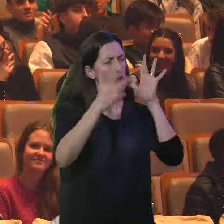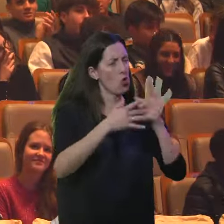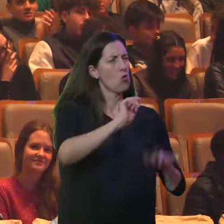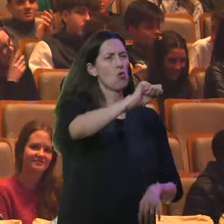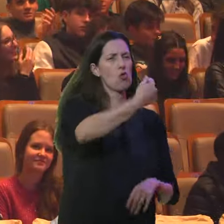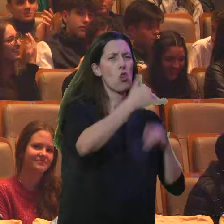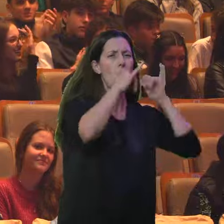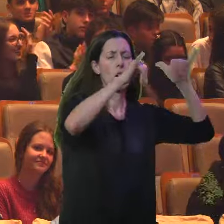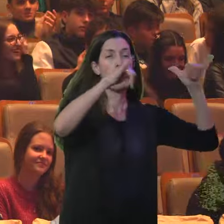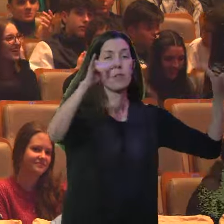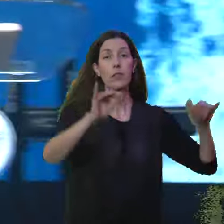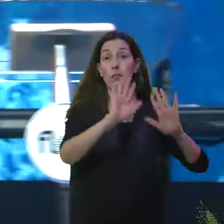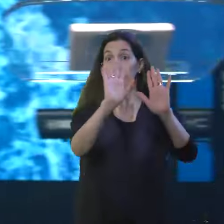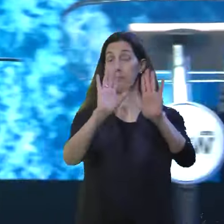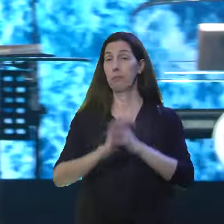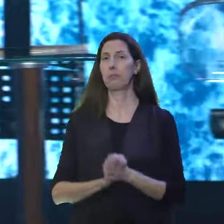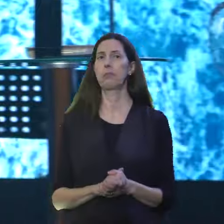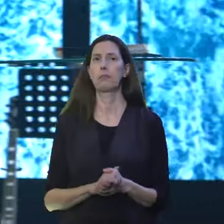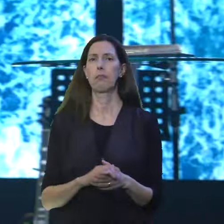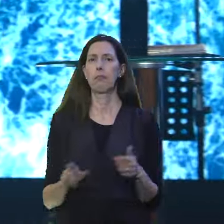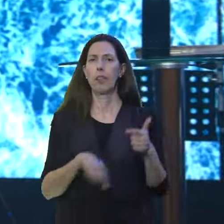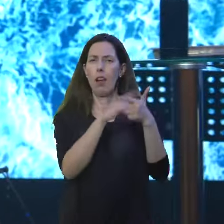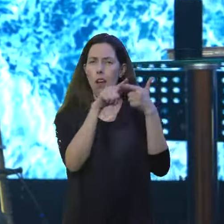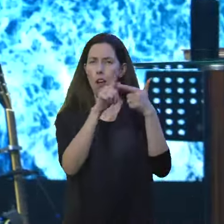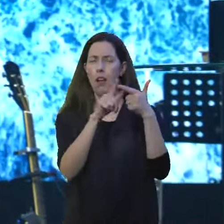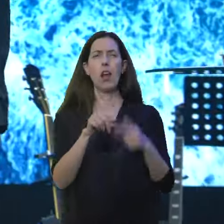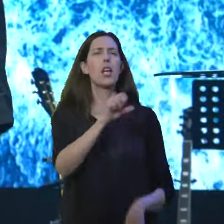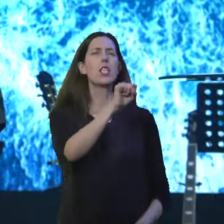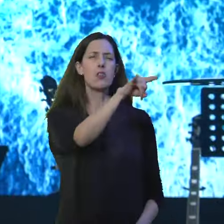Outra coisa. Se você é fortinho,